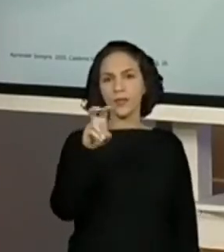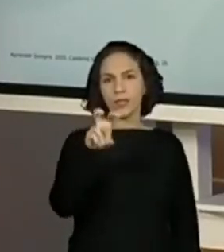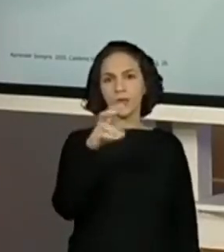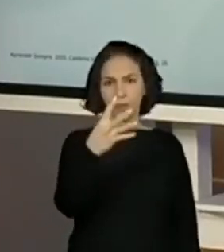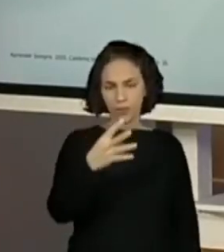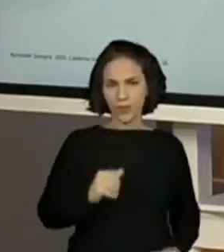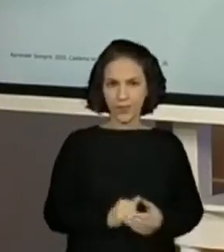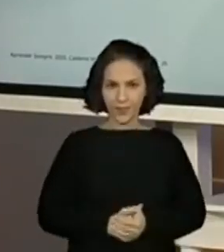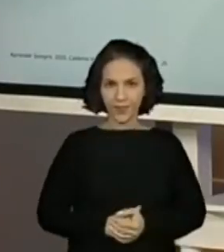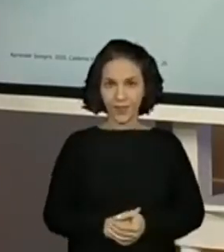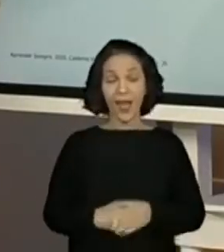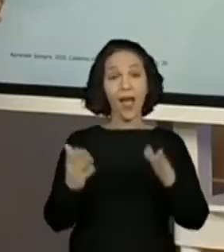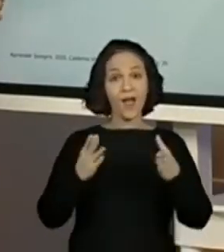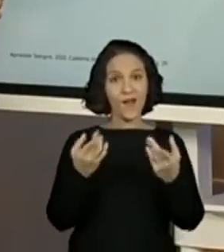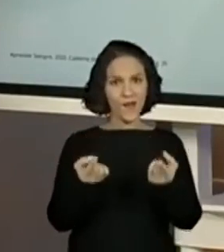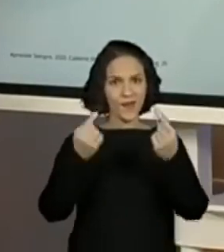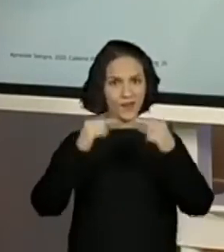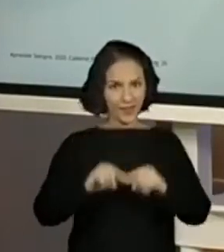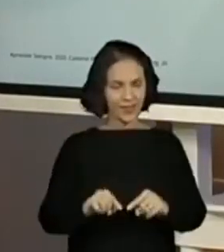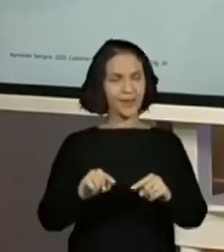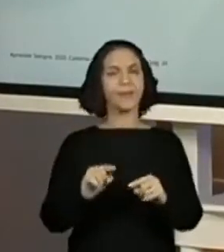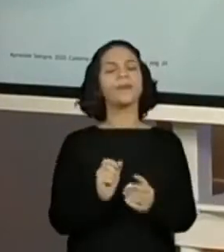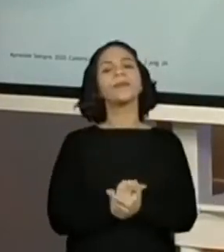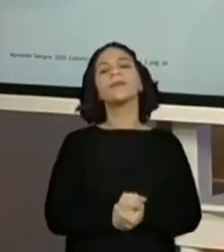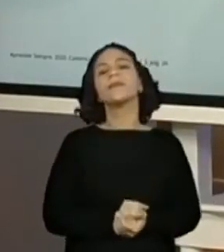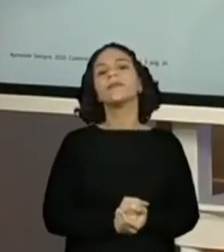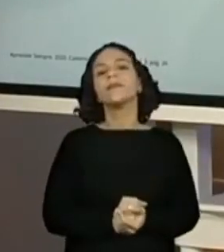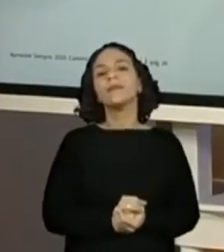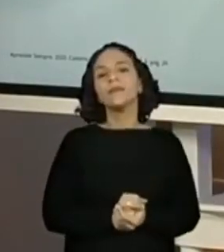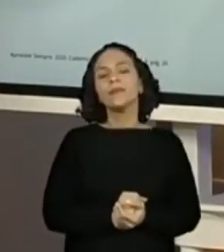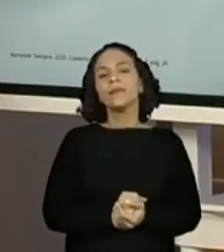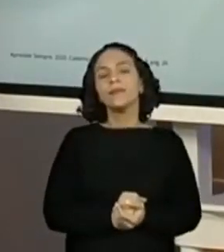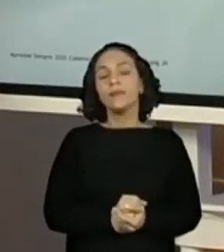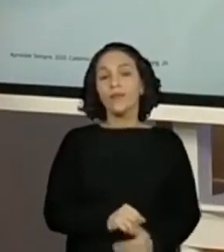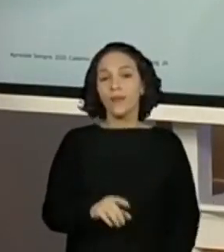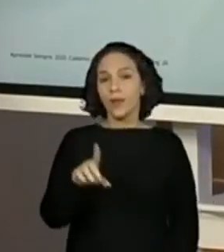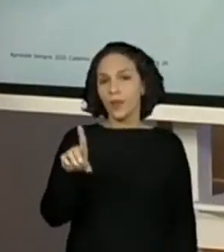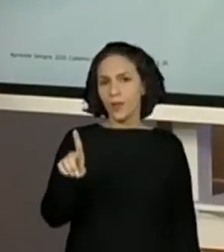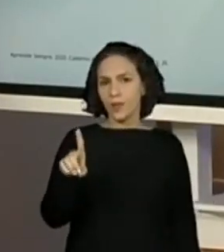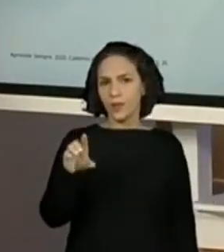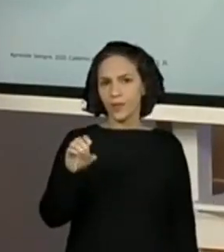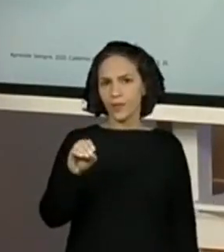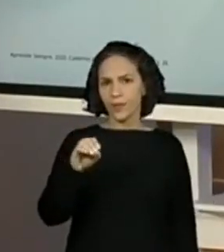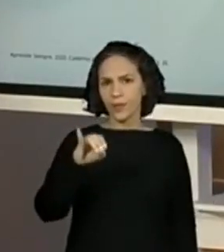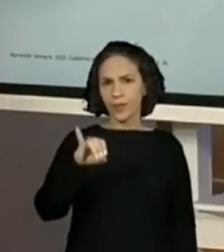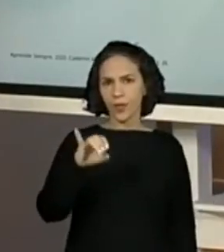3.054 e agora aqui ó, a gente vai escrever